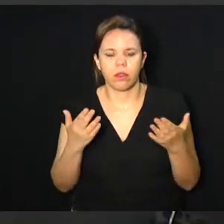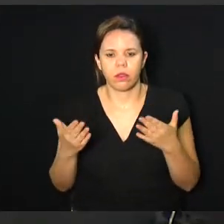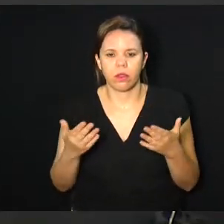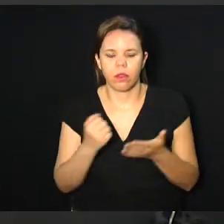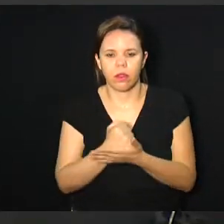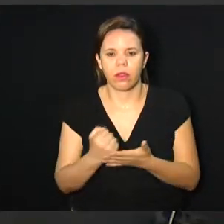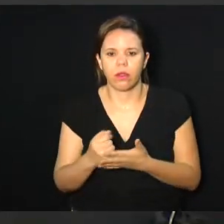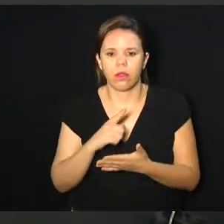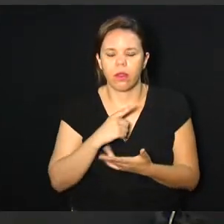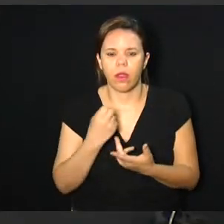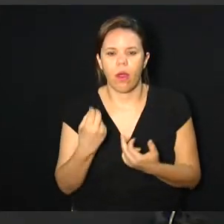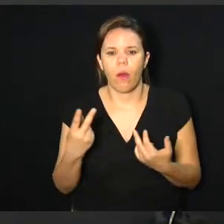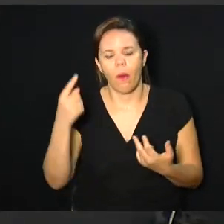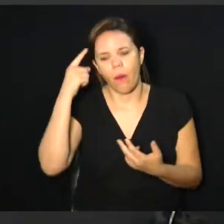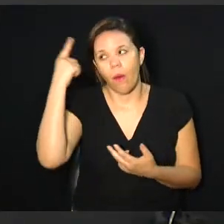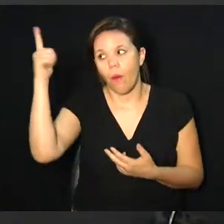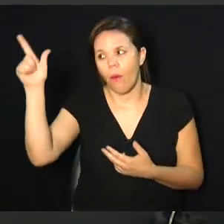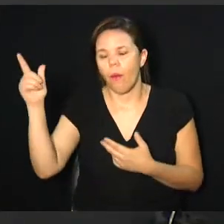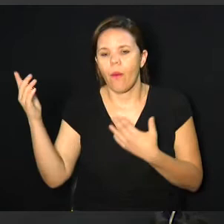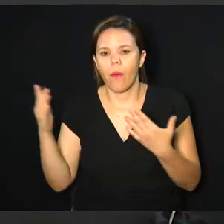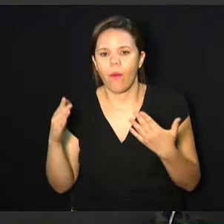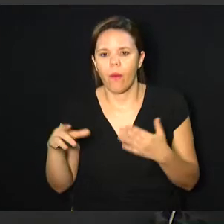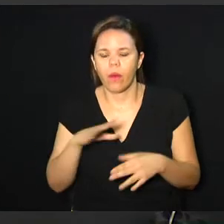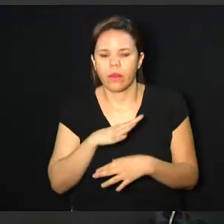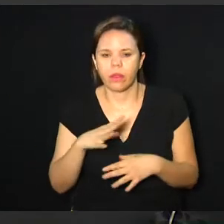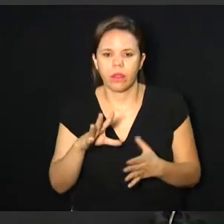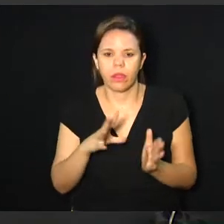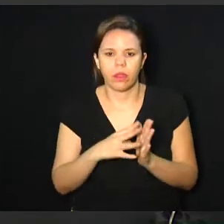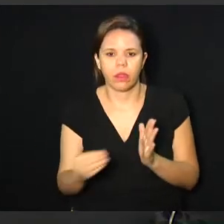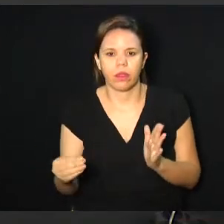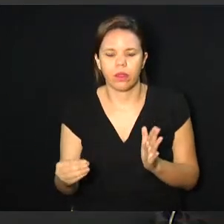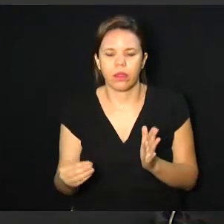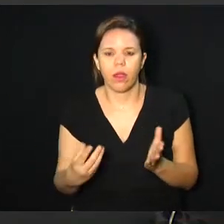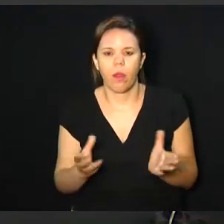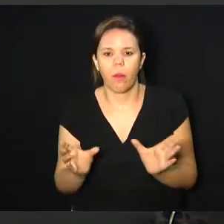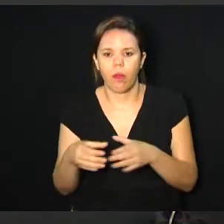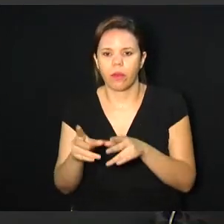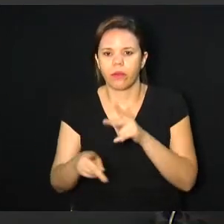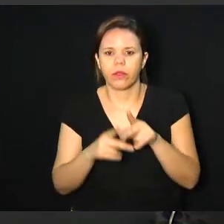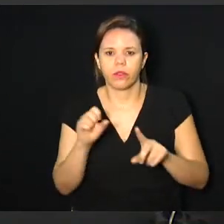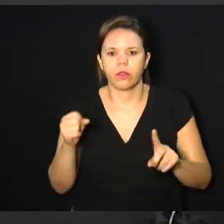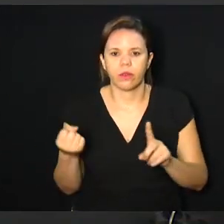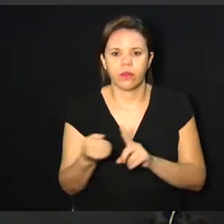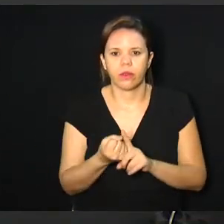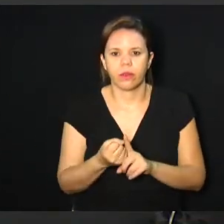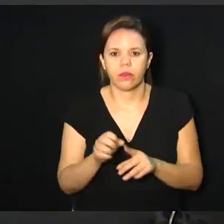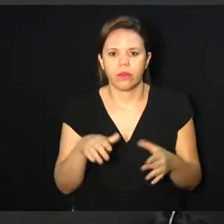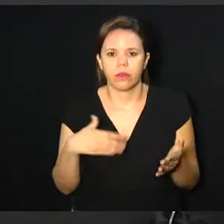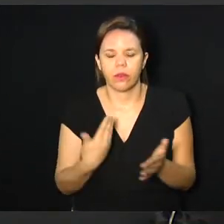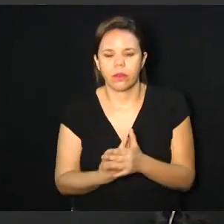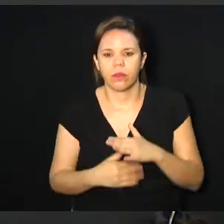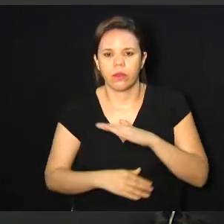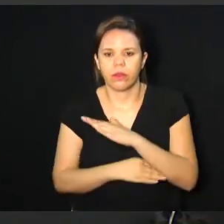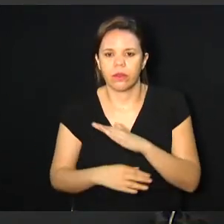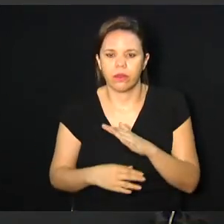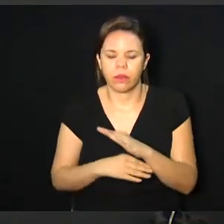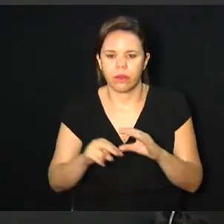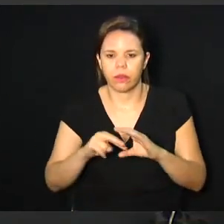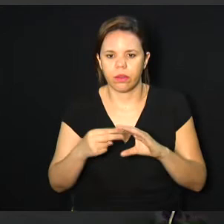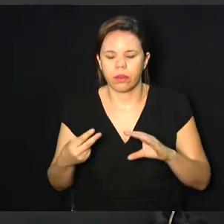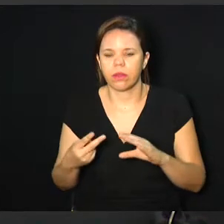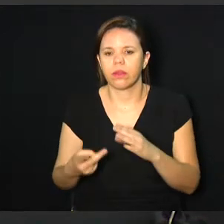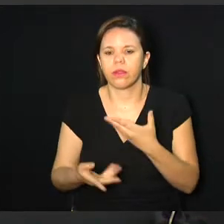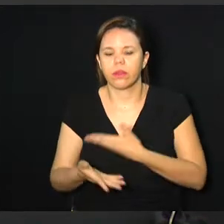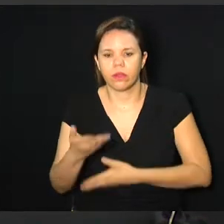tem bons cases de outras cidades, de como que a comunidade, a sociedade e até a Câmara se envolve, porque é